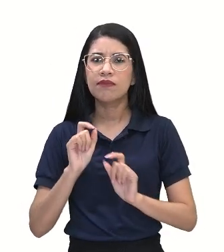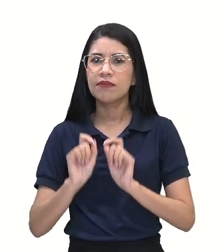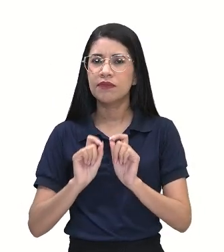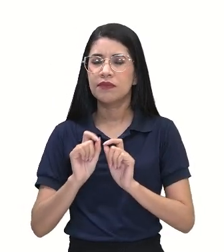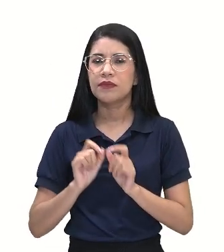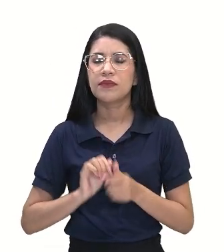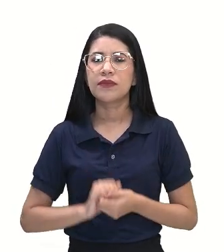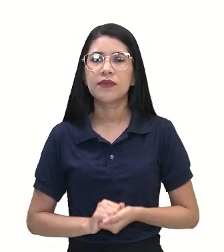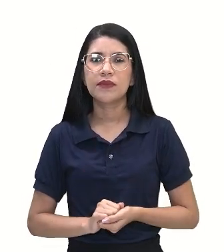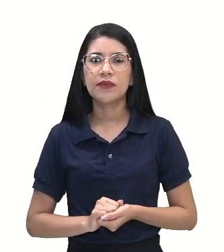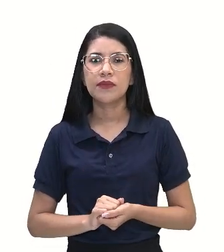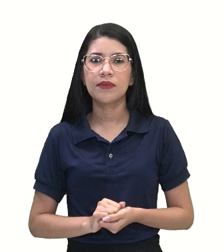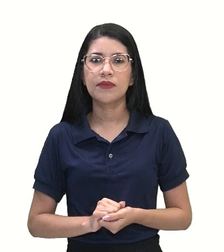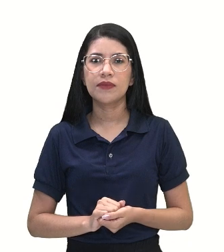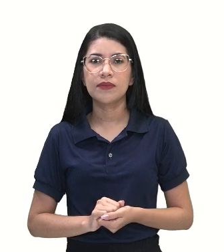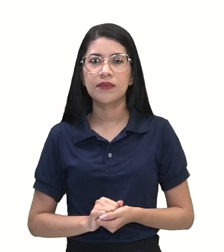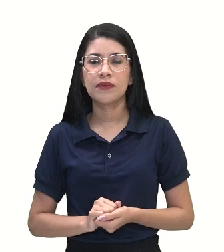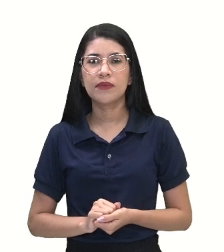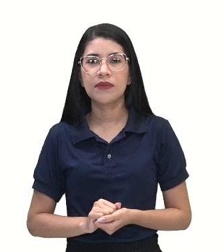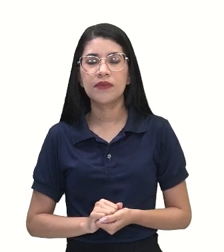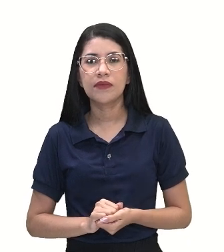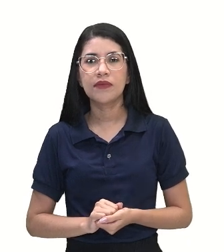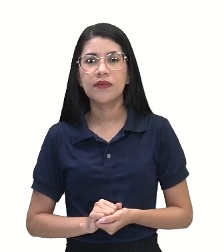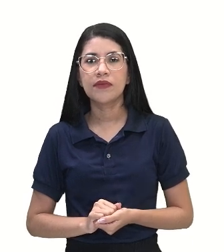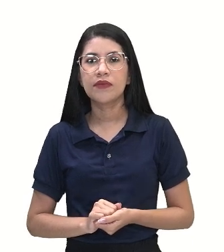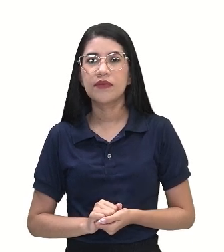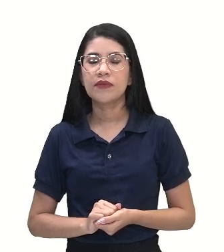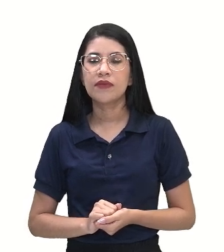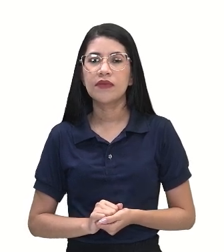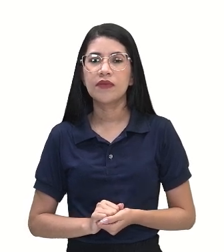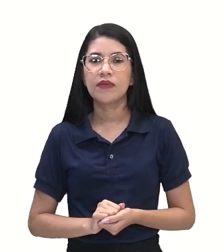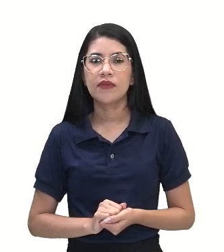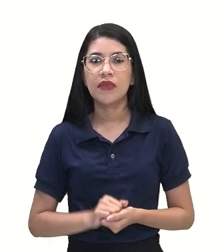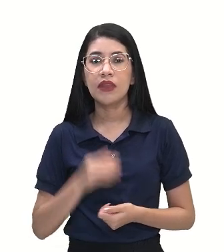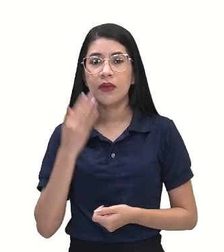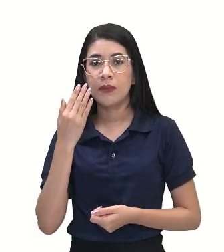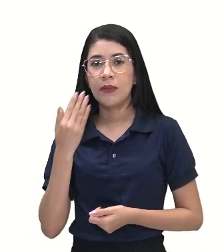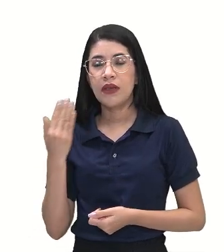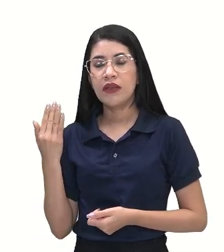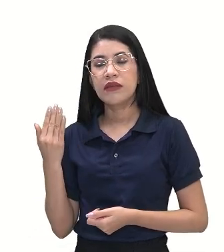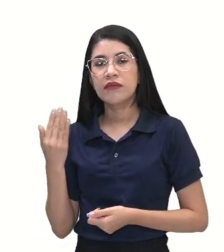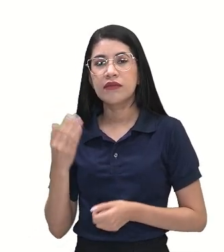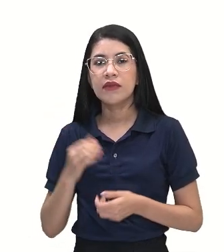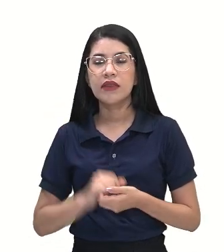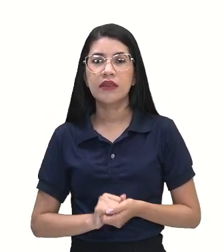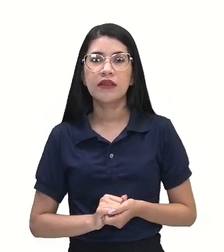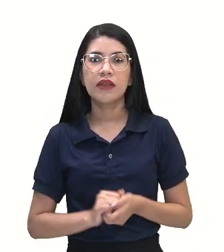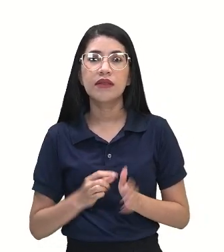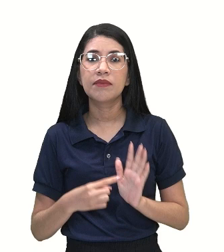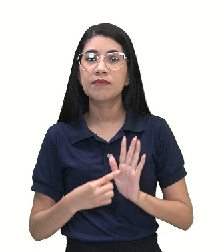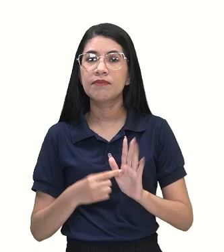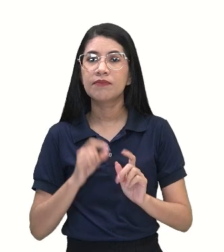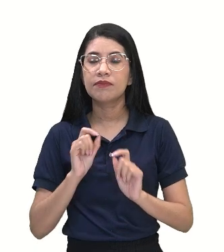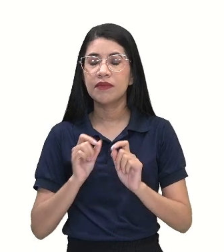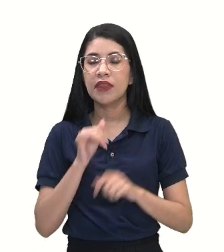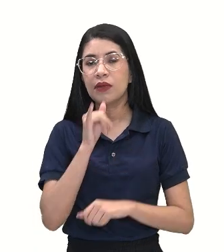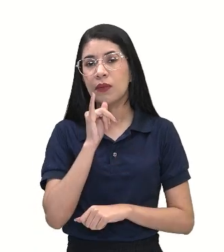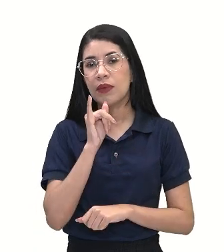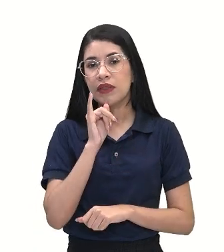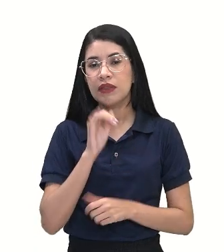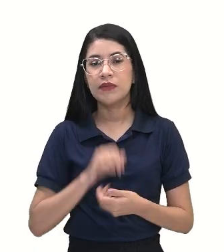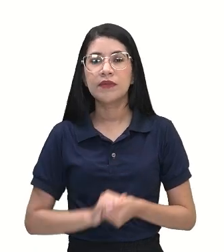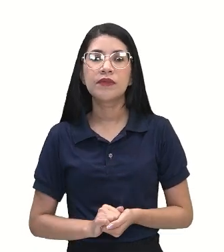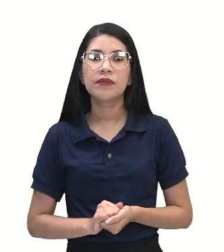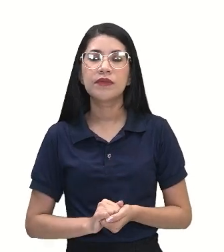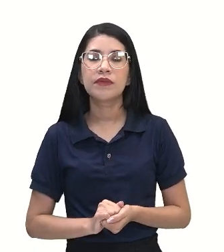aritmética? Afinal de contas, tá? Então vejam que aqui eu tenho um exemplo. Ó.